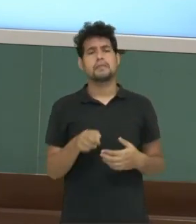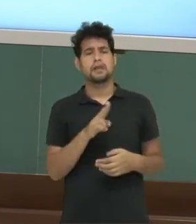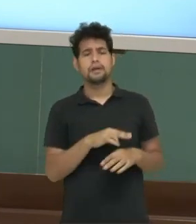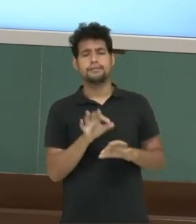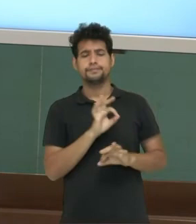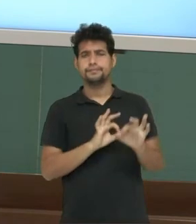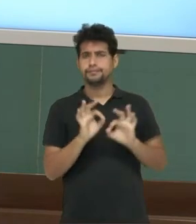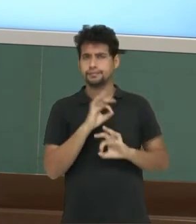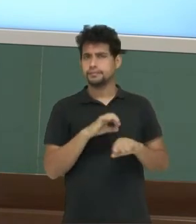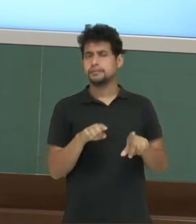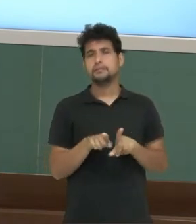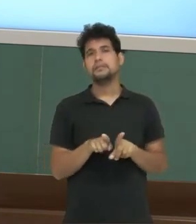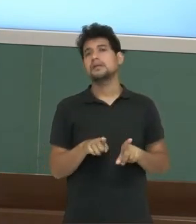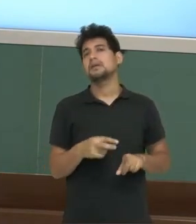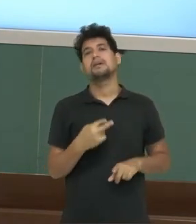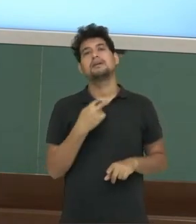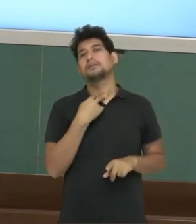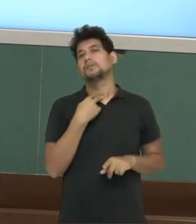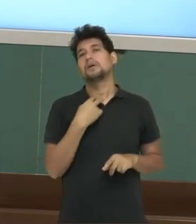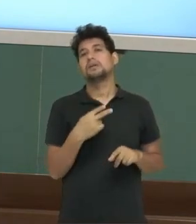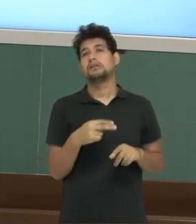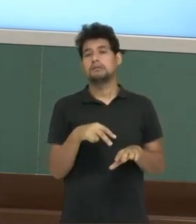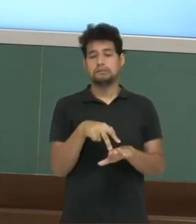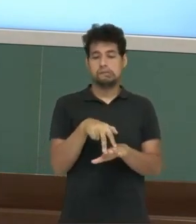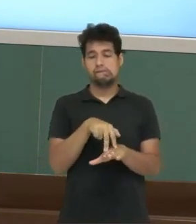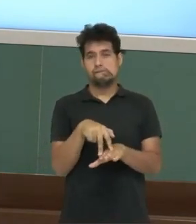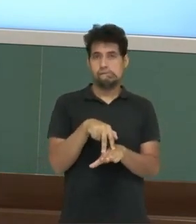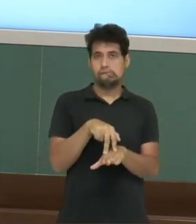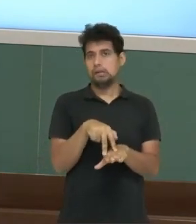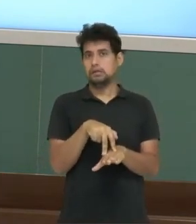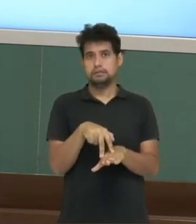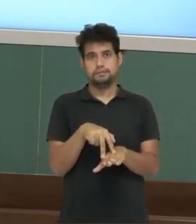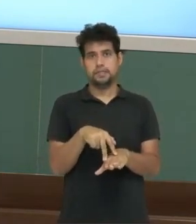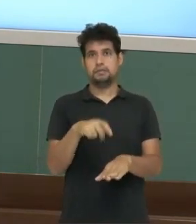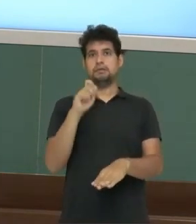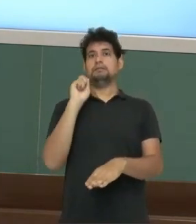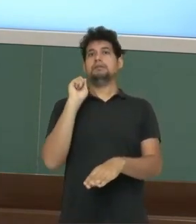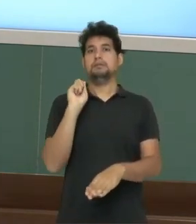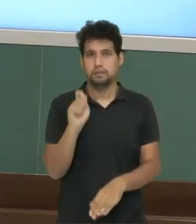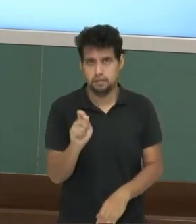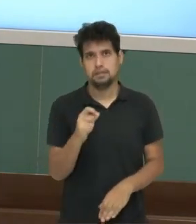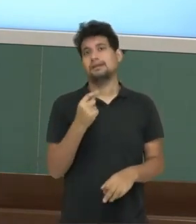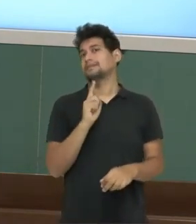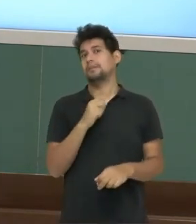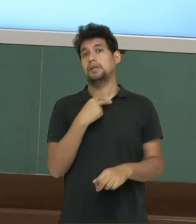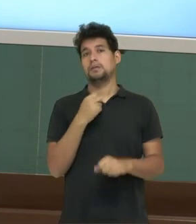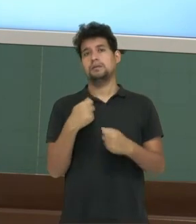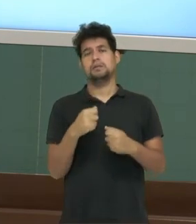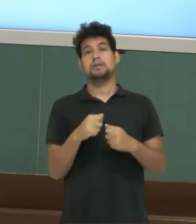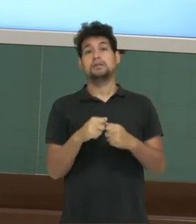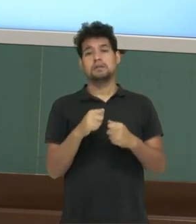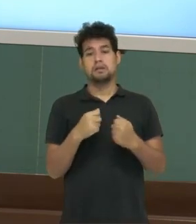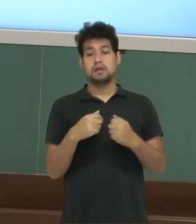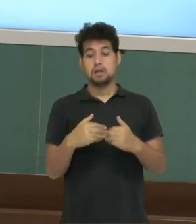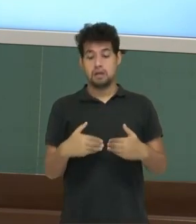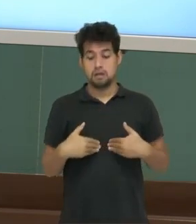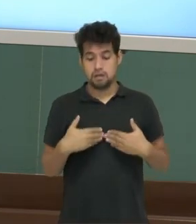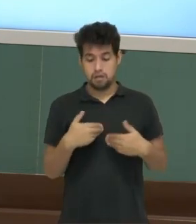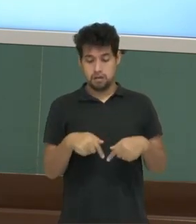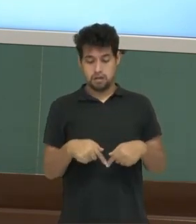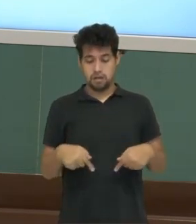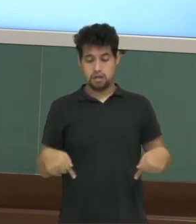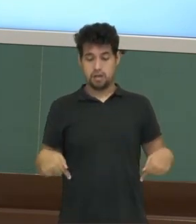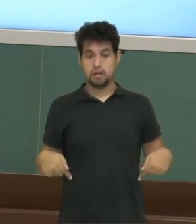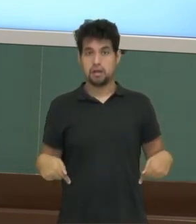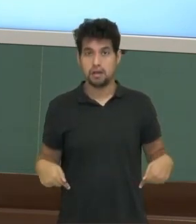o atleta ele não pode desequilibrar o corpo para frente e acabar cruzando a linha de arremesso. Se